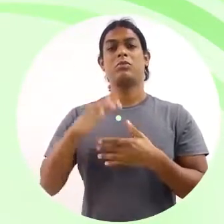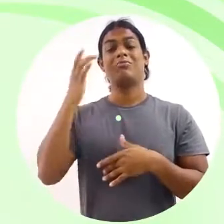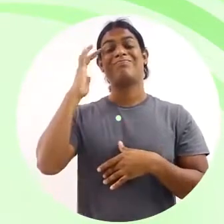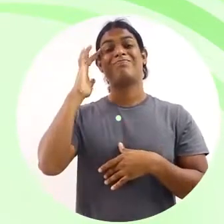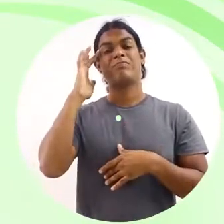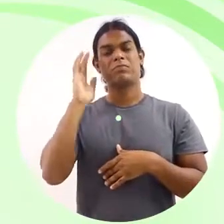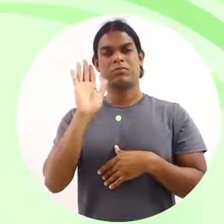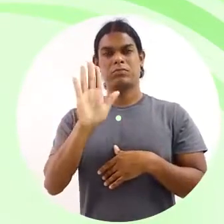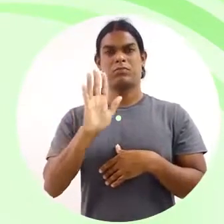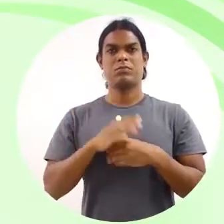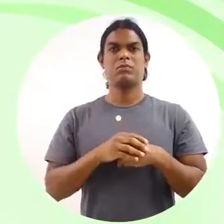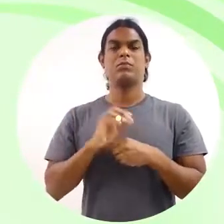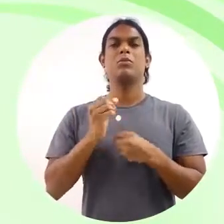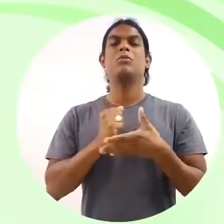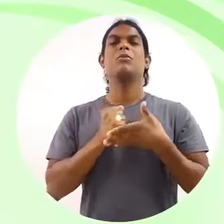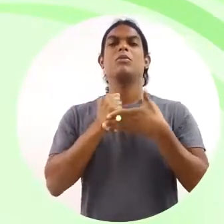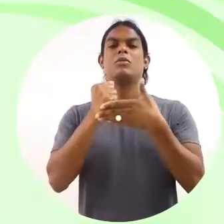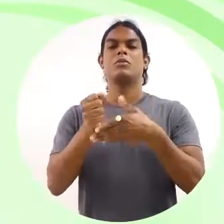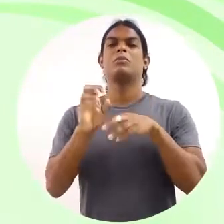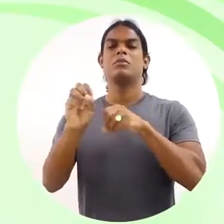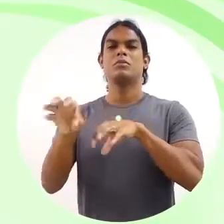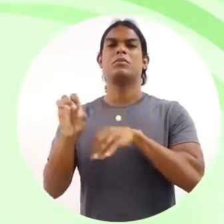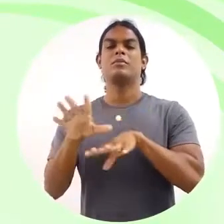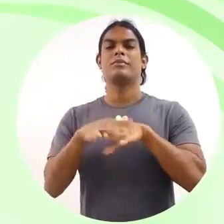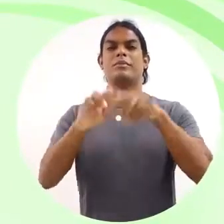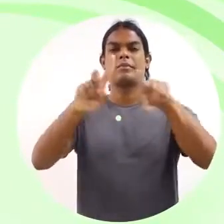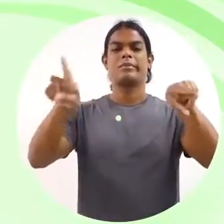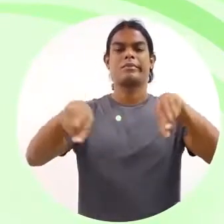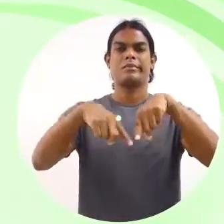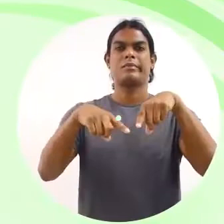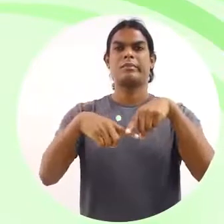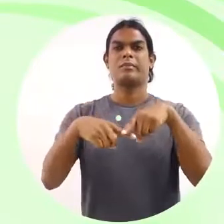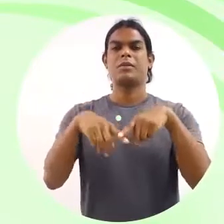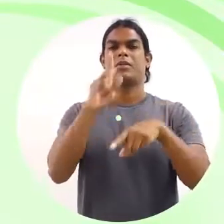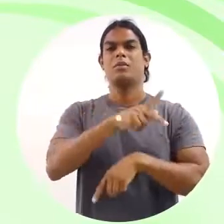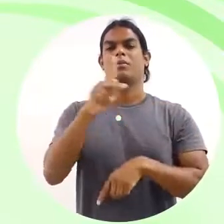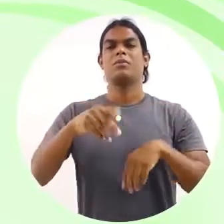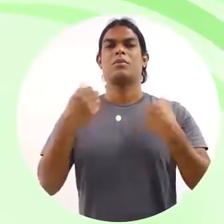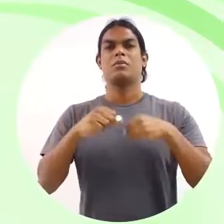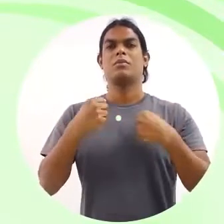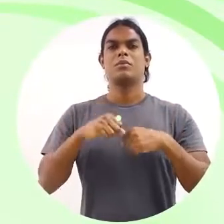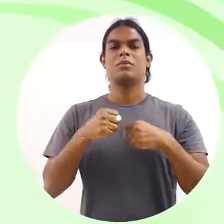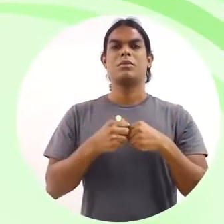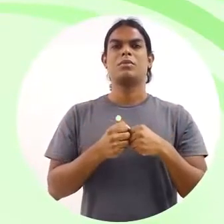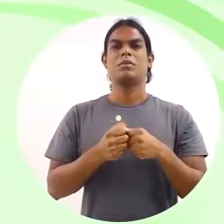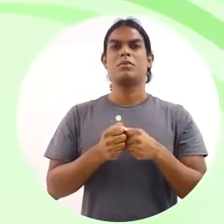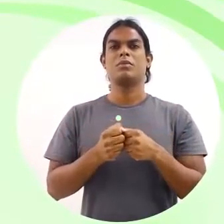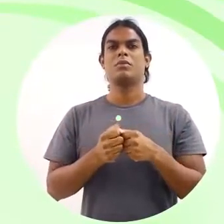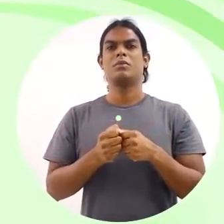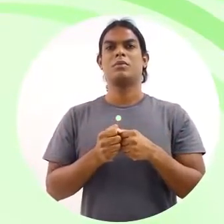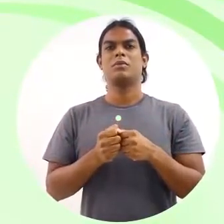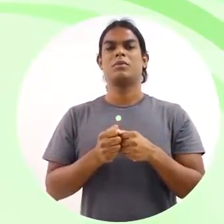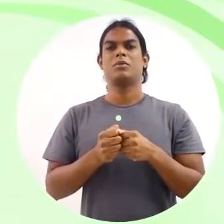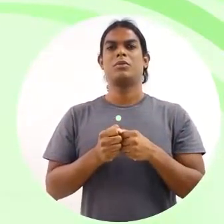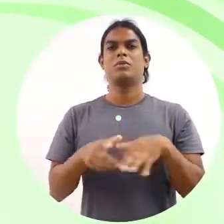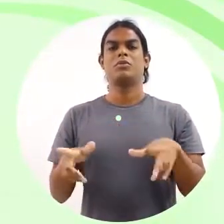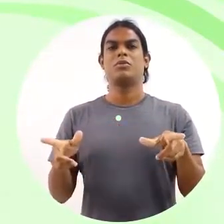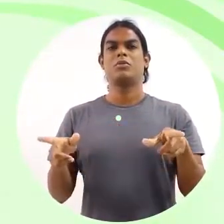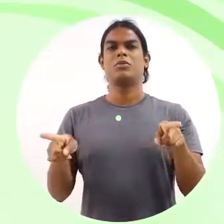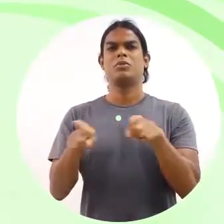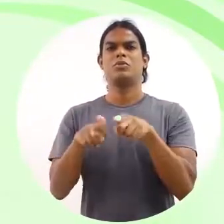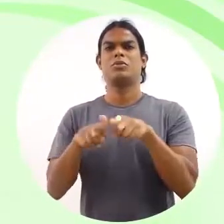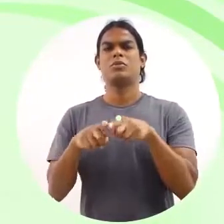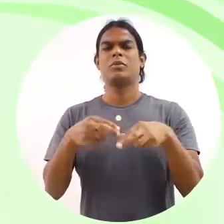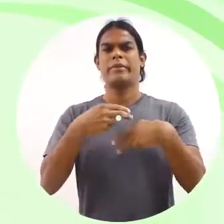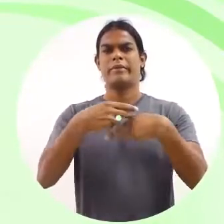sobre isso. Em uma sala de aula, o professor pode juntar vários perfis daqueles alunos e em